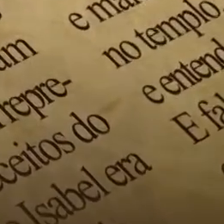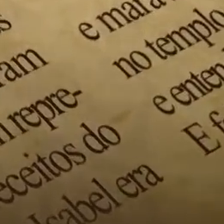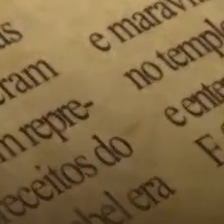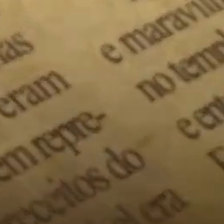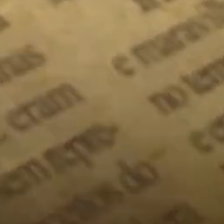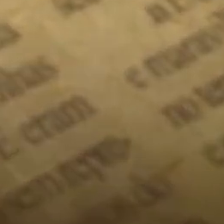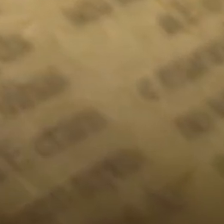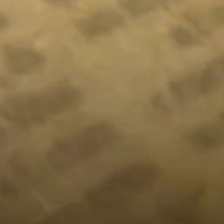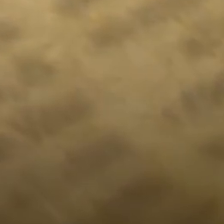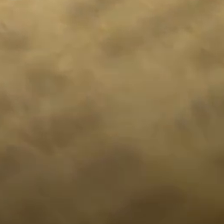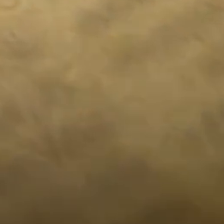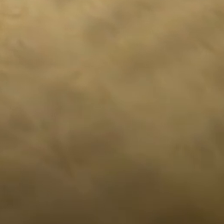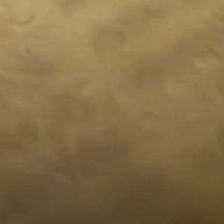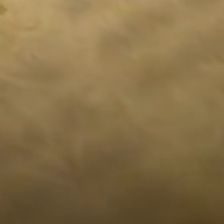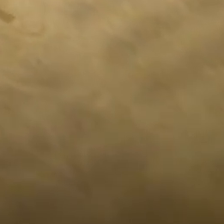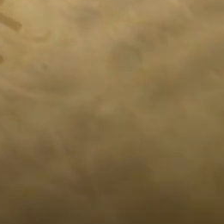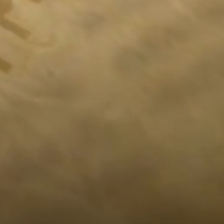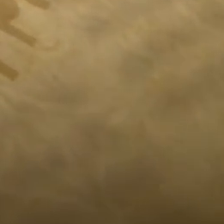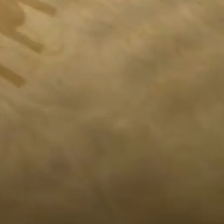e